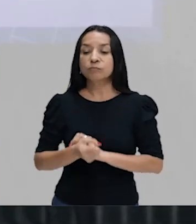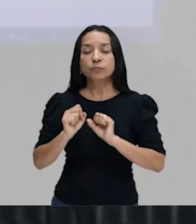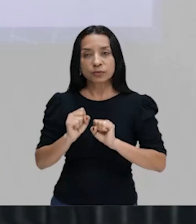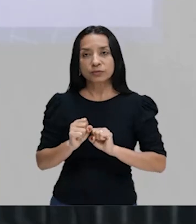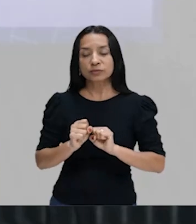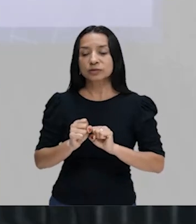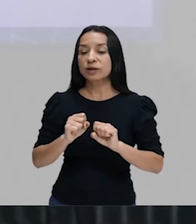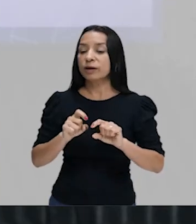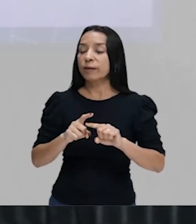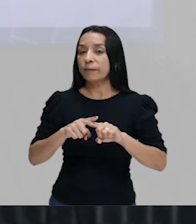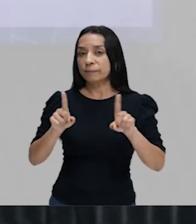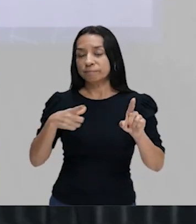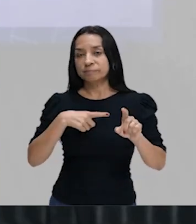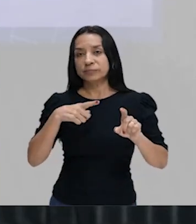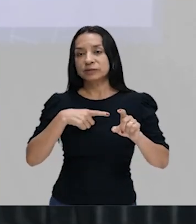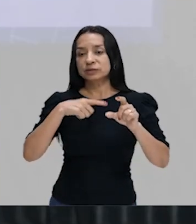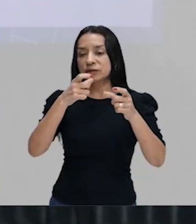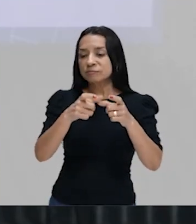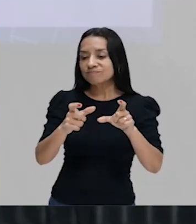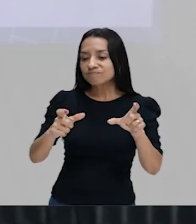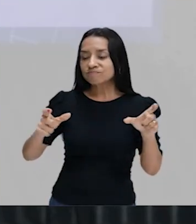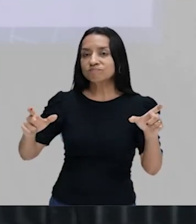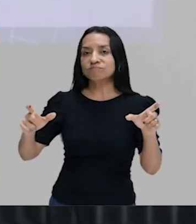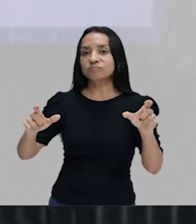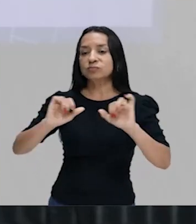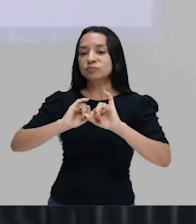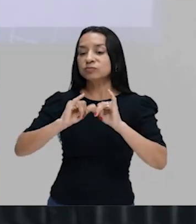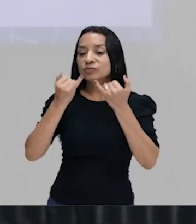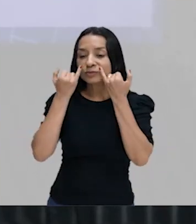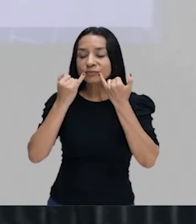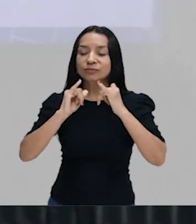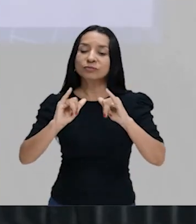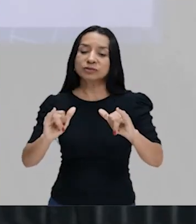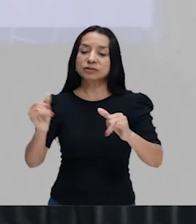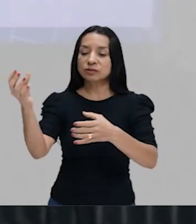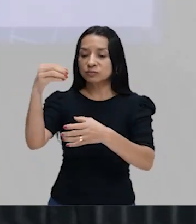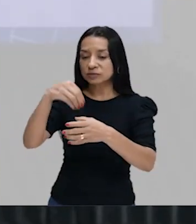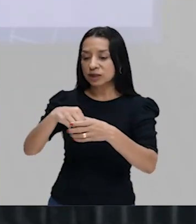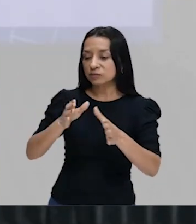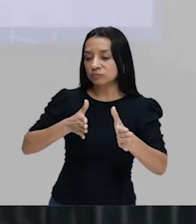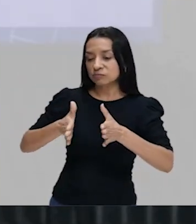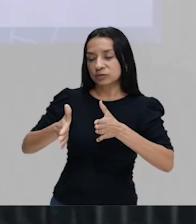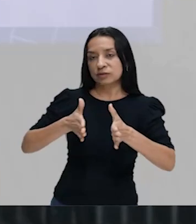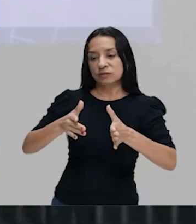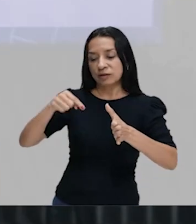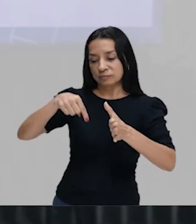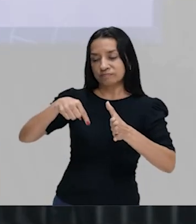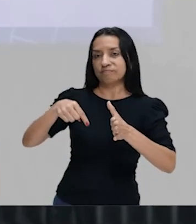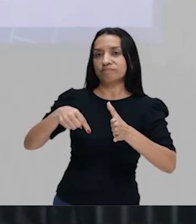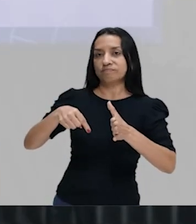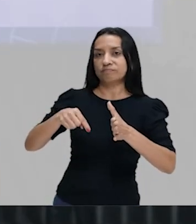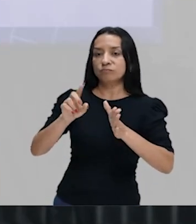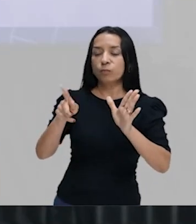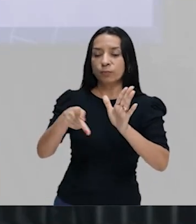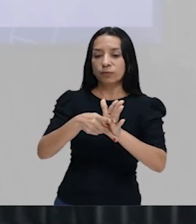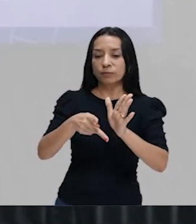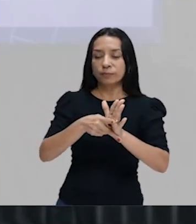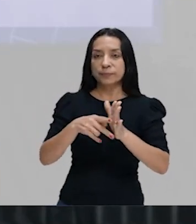uma grande quantidade de informação dentro desse intervalo aqui específico, tá?